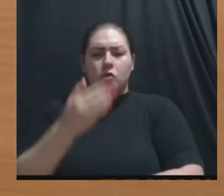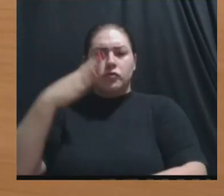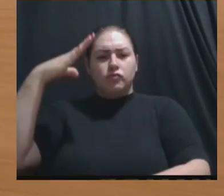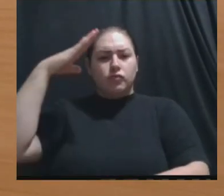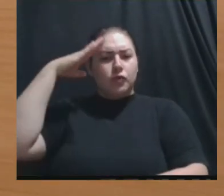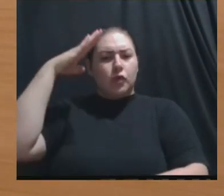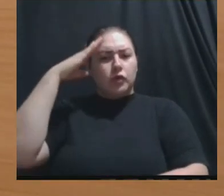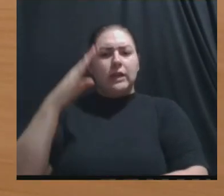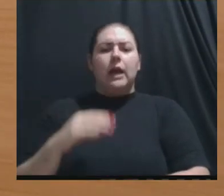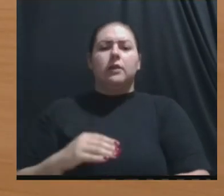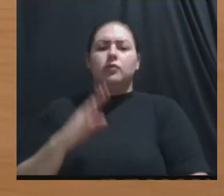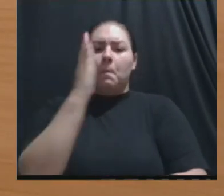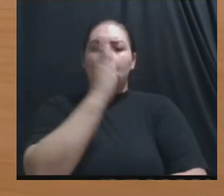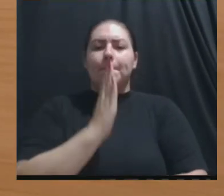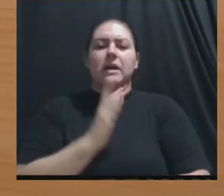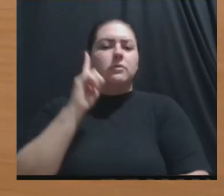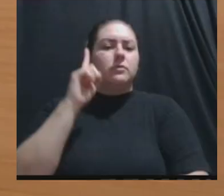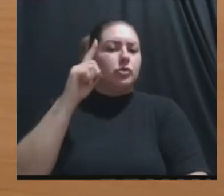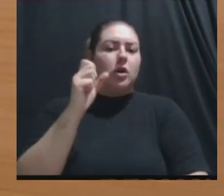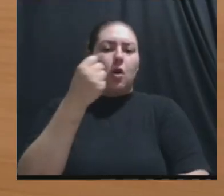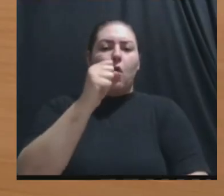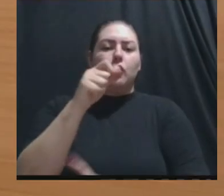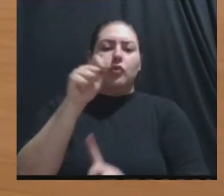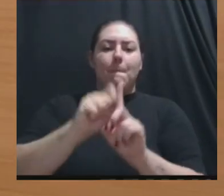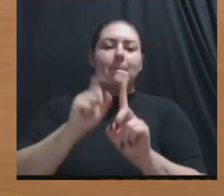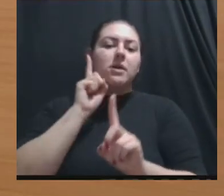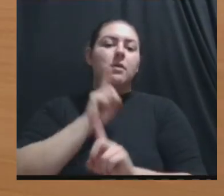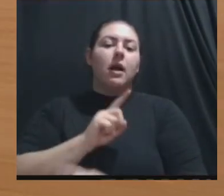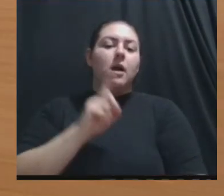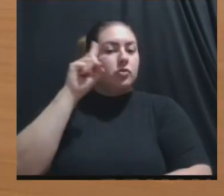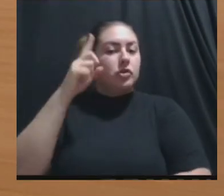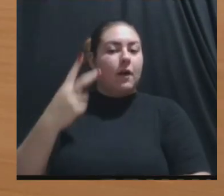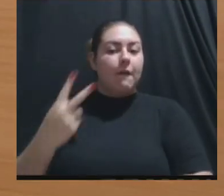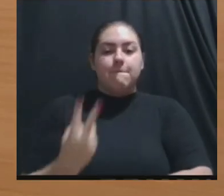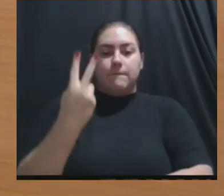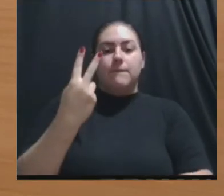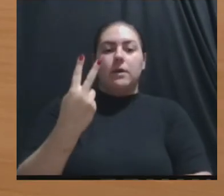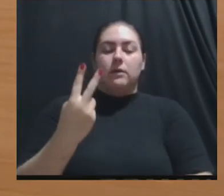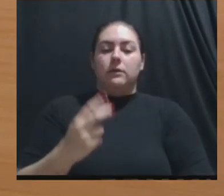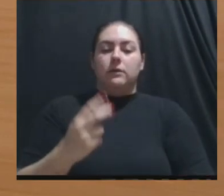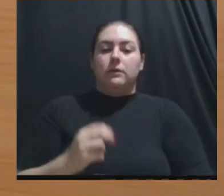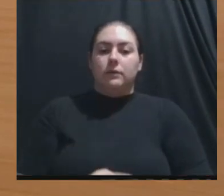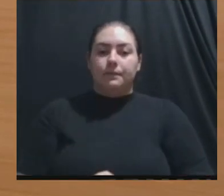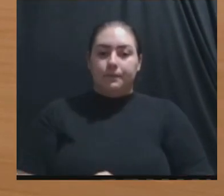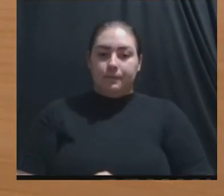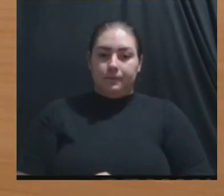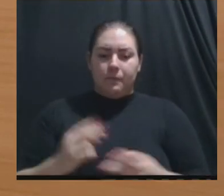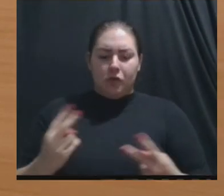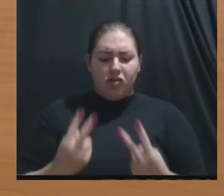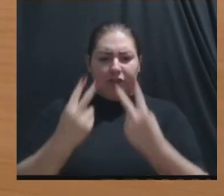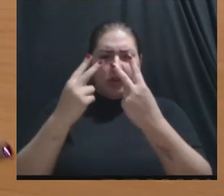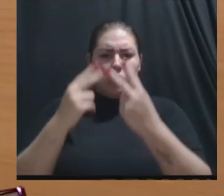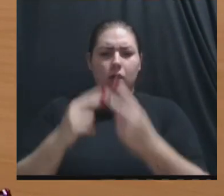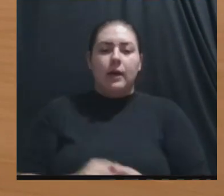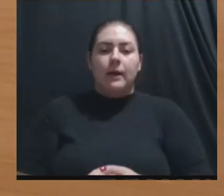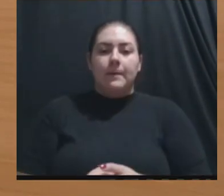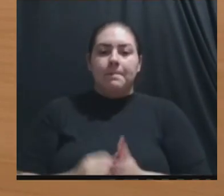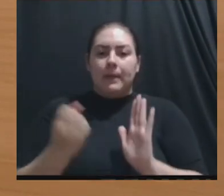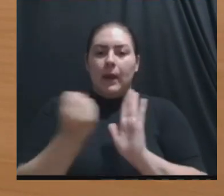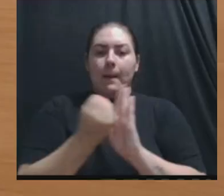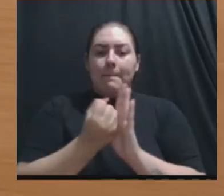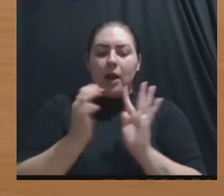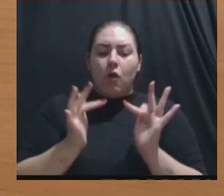8 de maio, que é o Dia da Vitória, que marca o fim da Segunda Guerra Mundial na Europa. E além